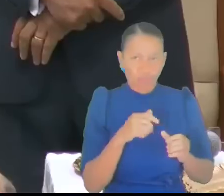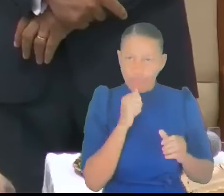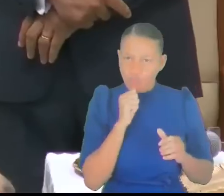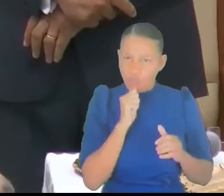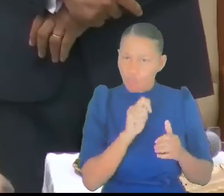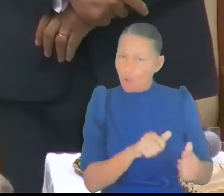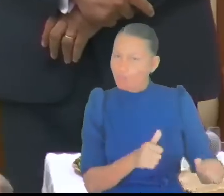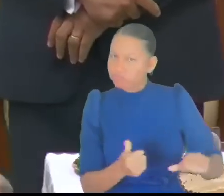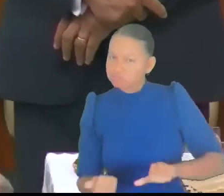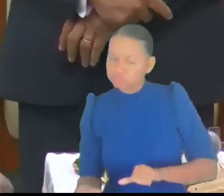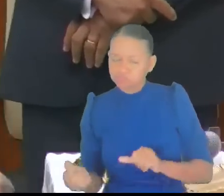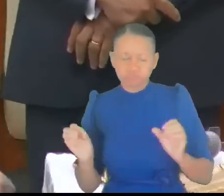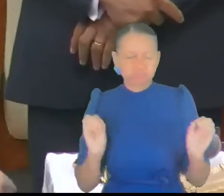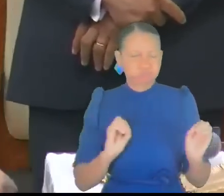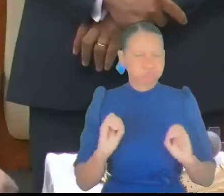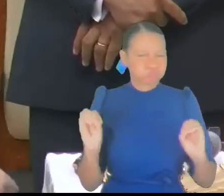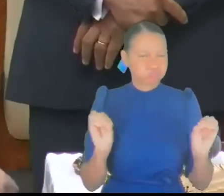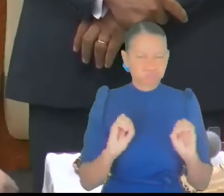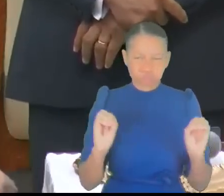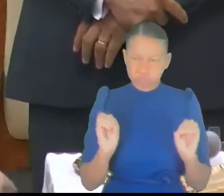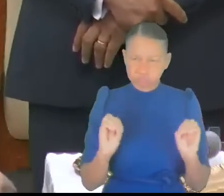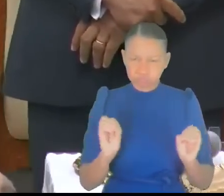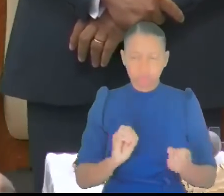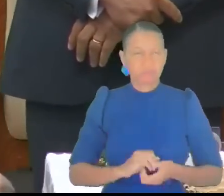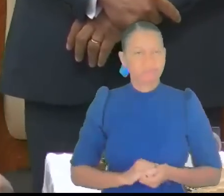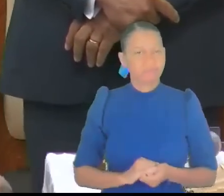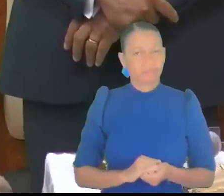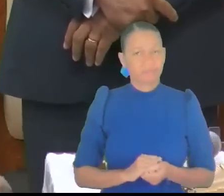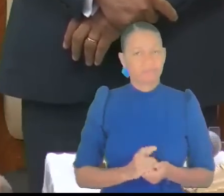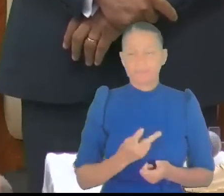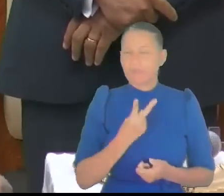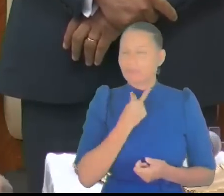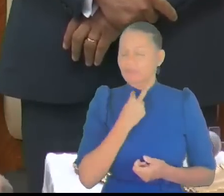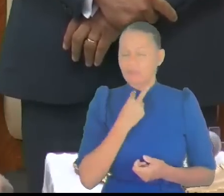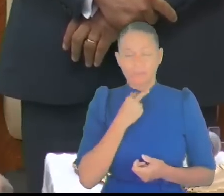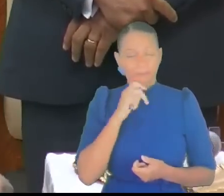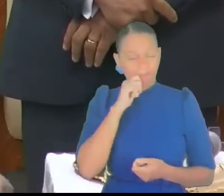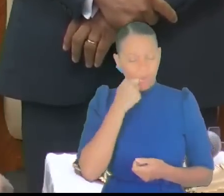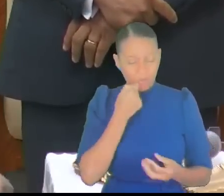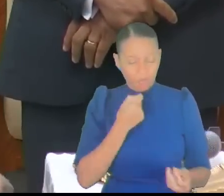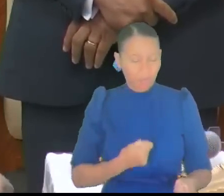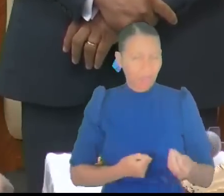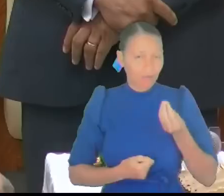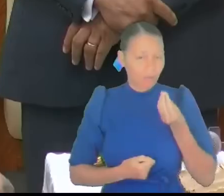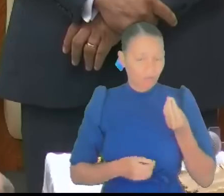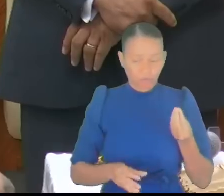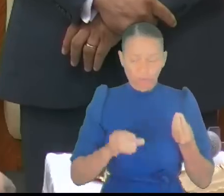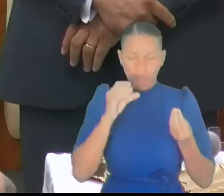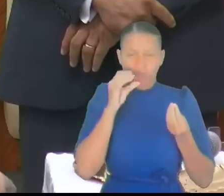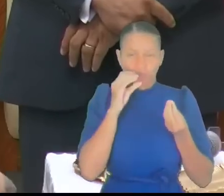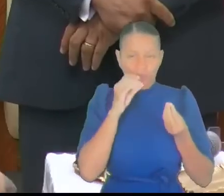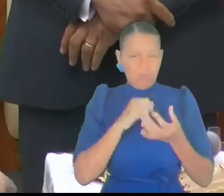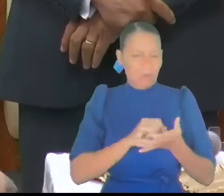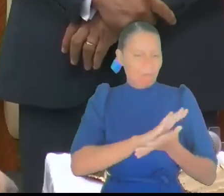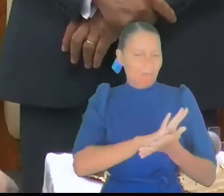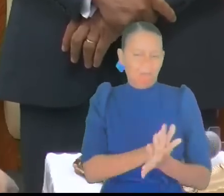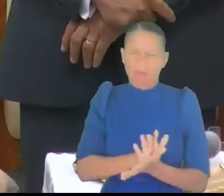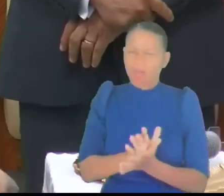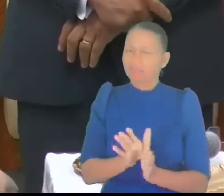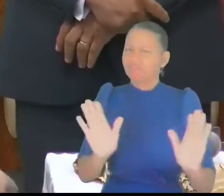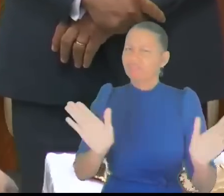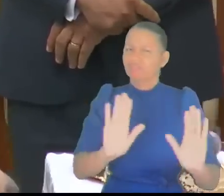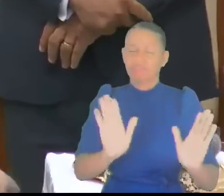nas águas do santo batismo, não receba o pão, nem receba o cálice. Não é acepção de pessoas, é a